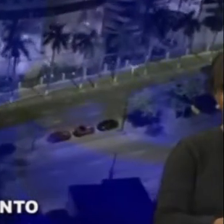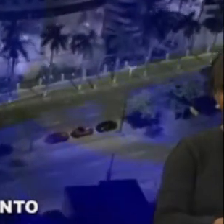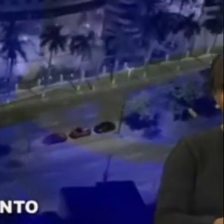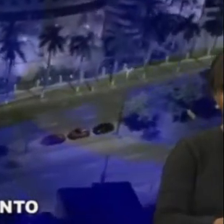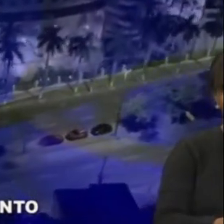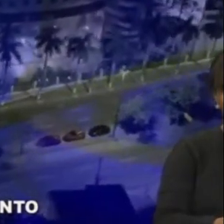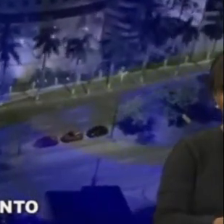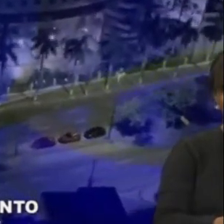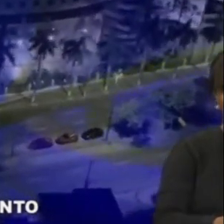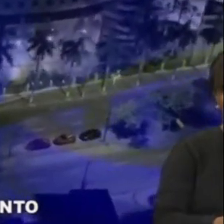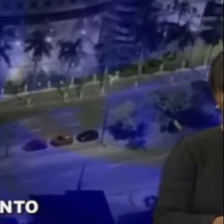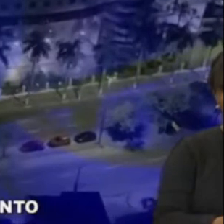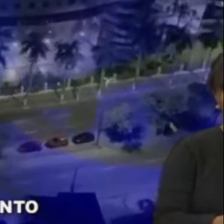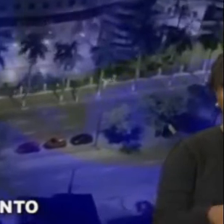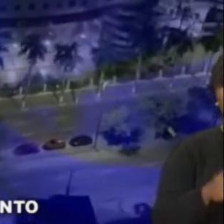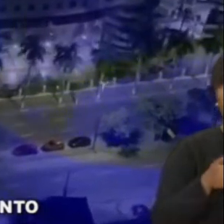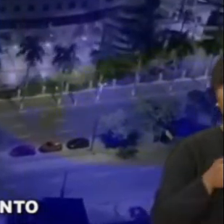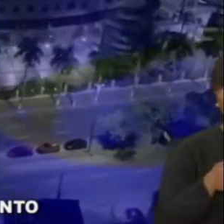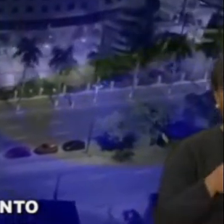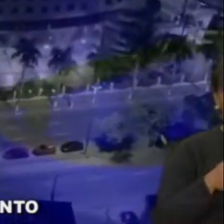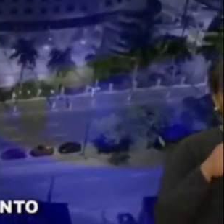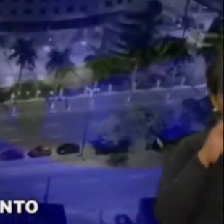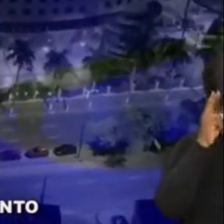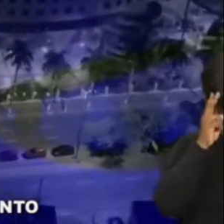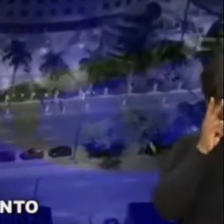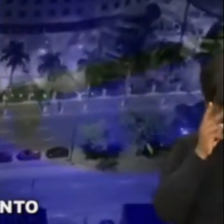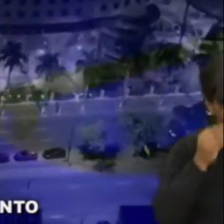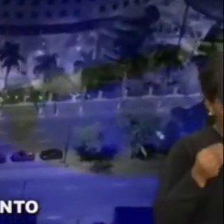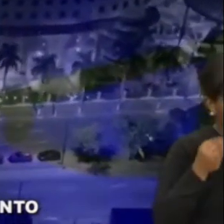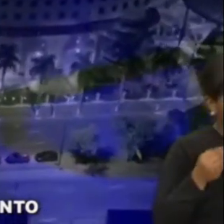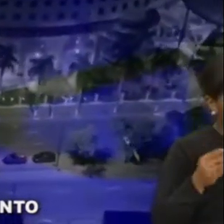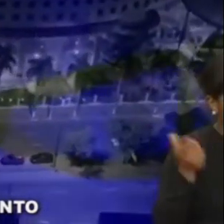Você não diz: eu não sei como eu passei por isso.